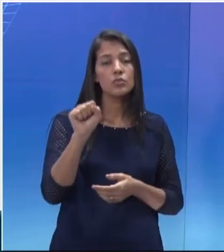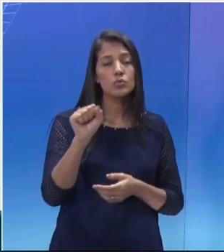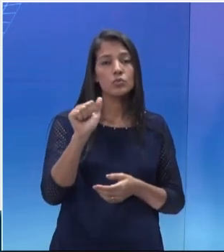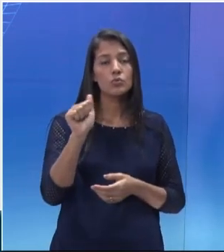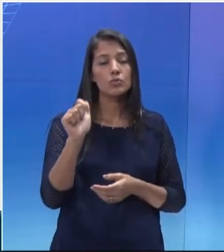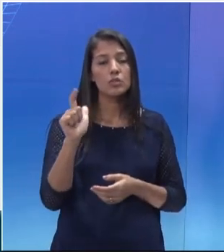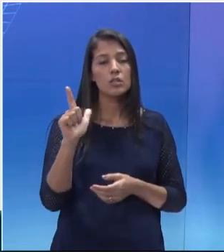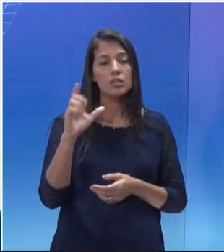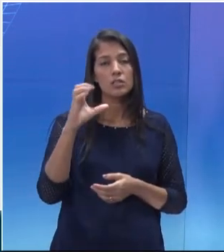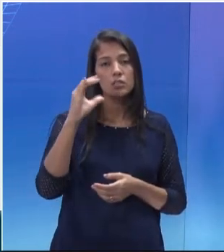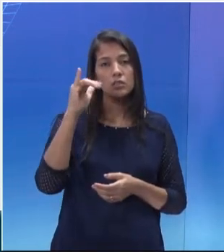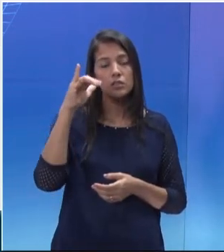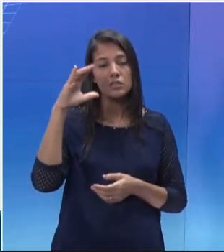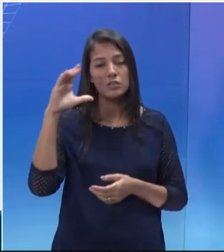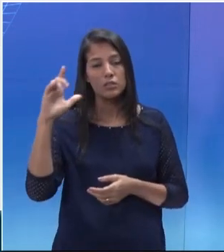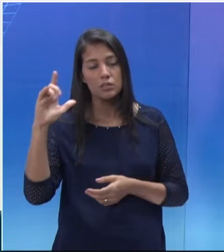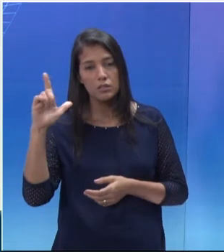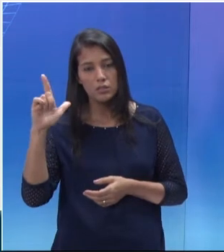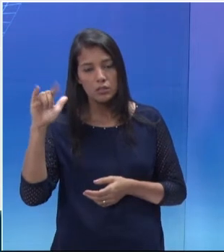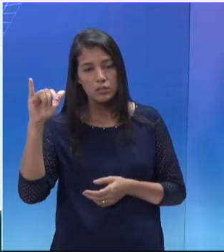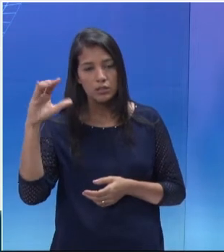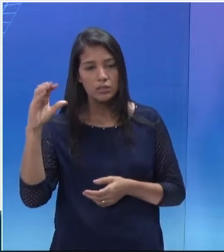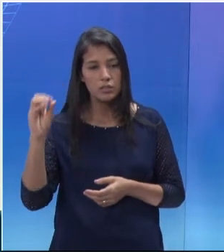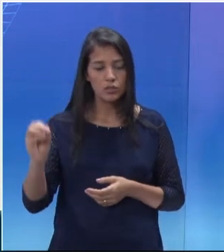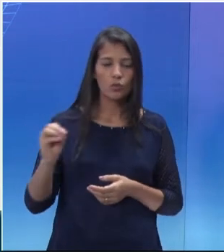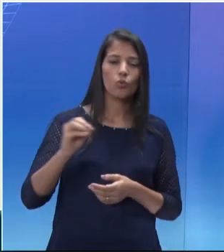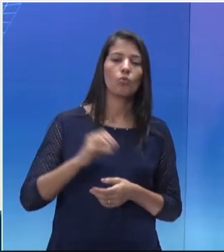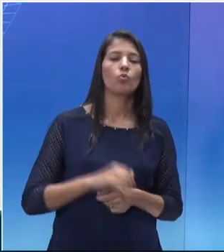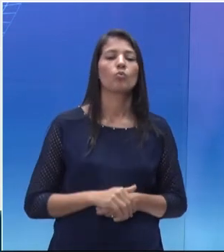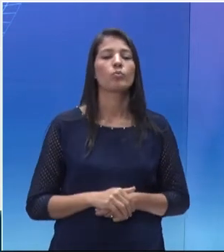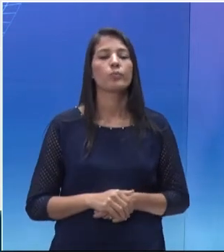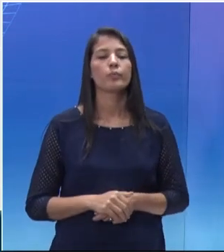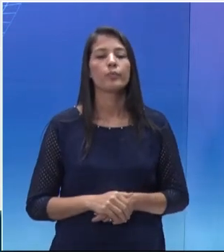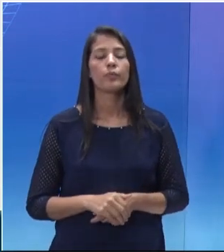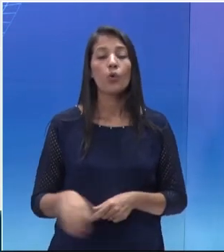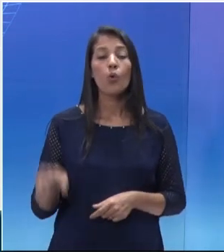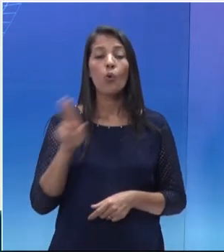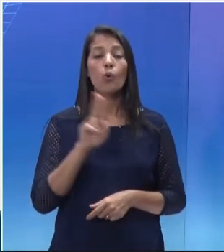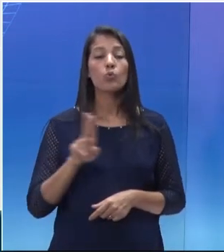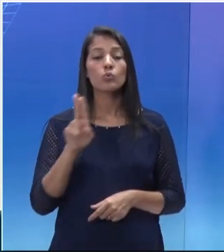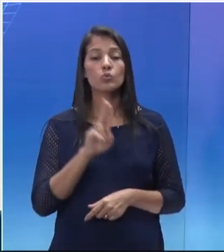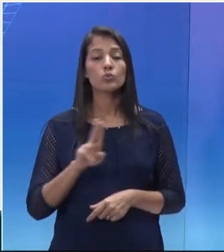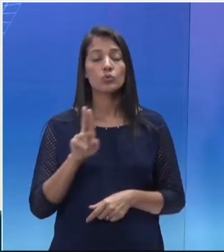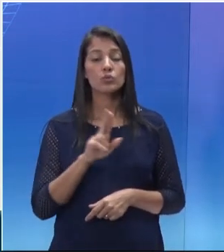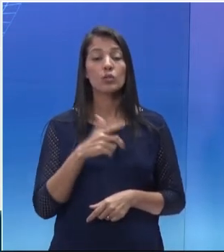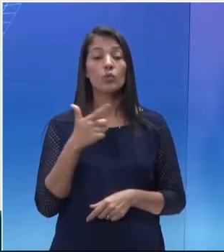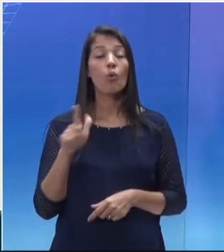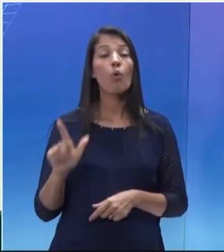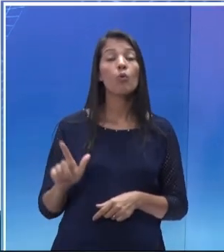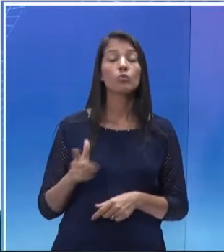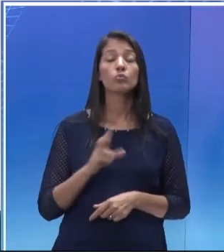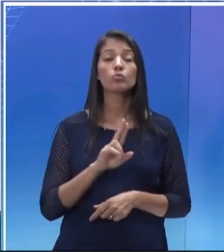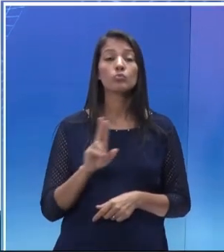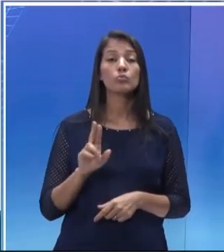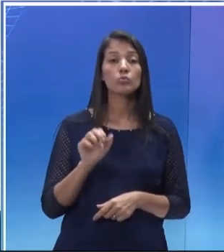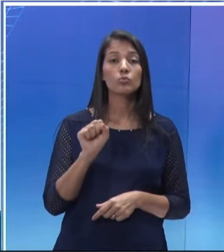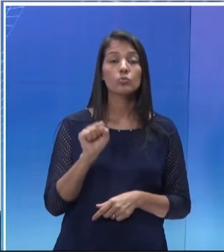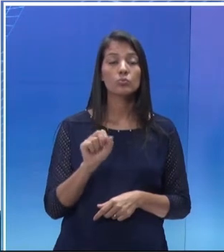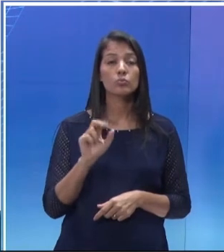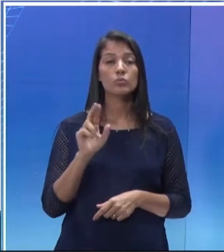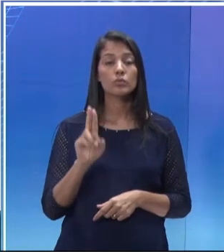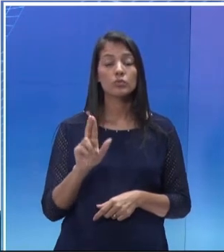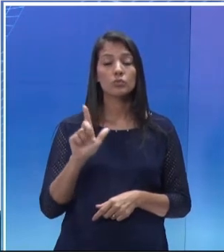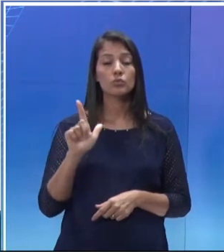acético, usando-se ácido sulfúrico como catalisador, conforme a equação química, e nos deu a equação